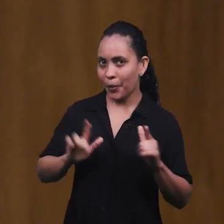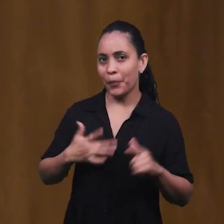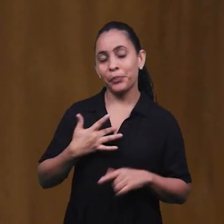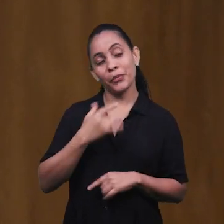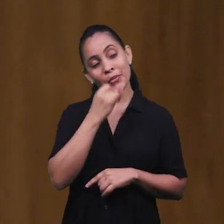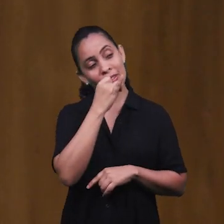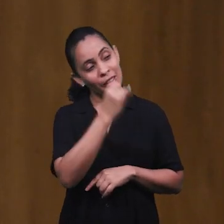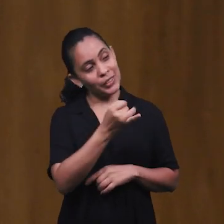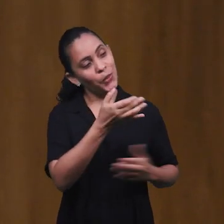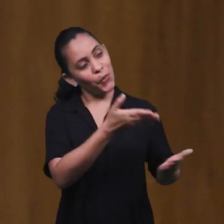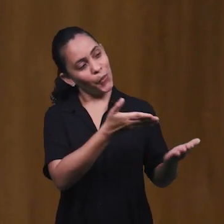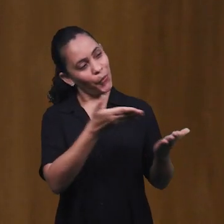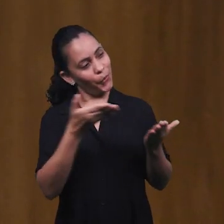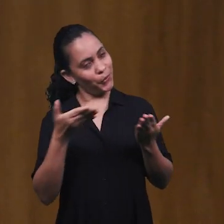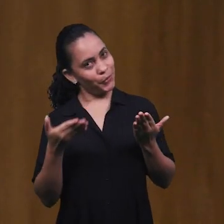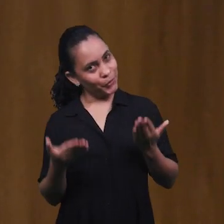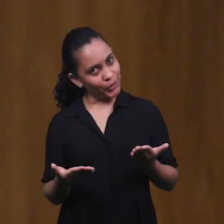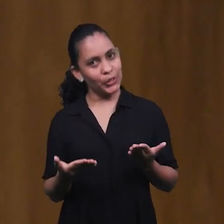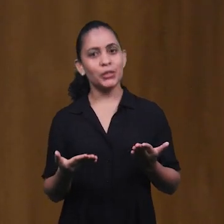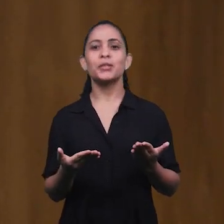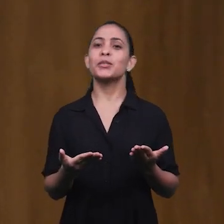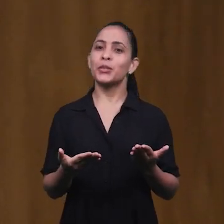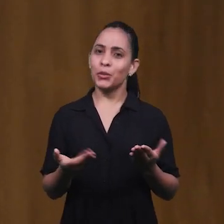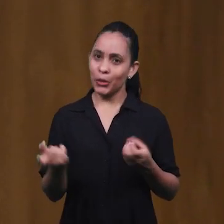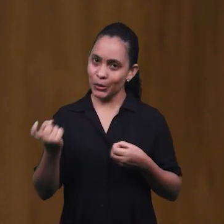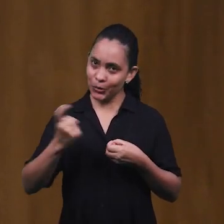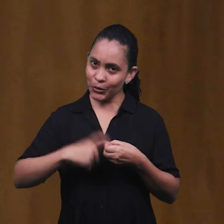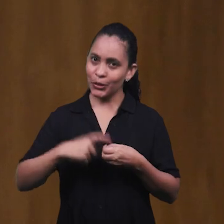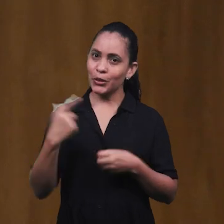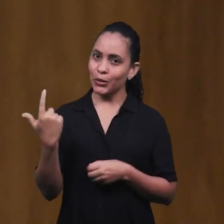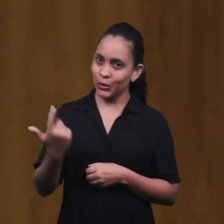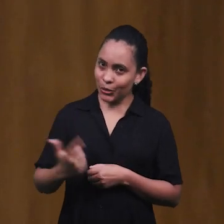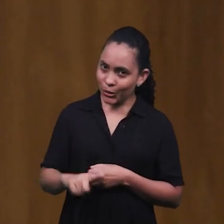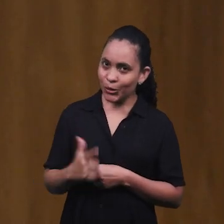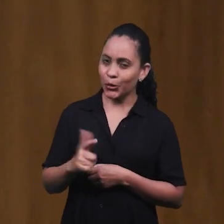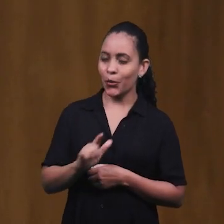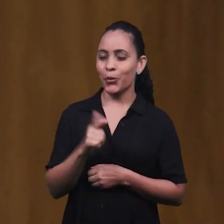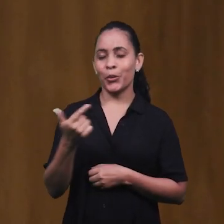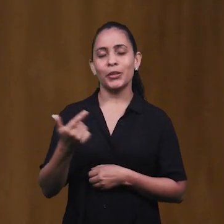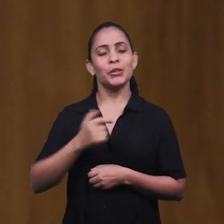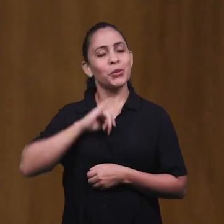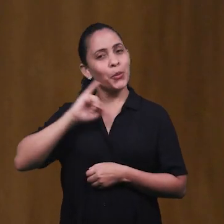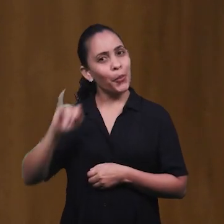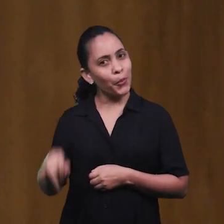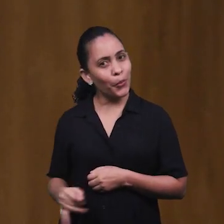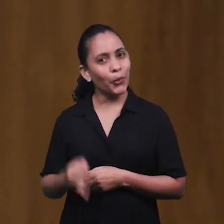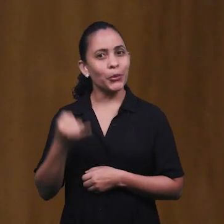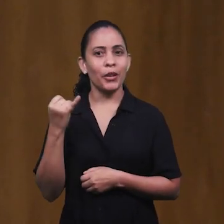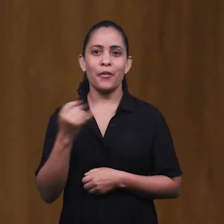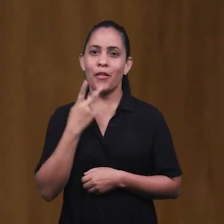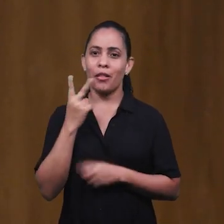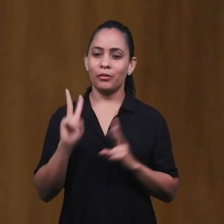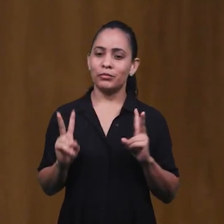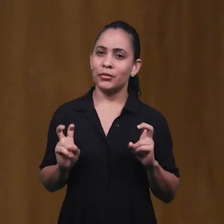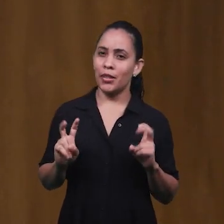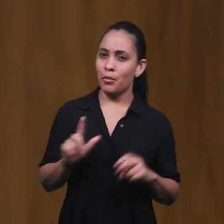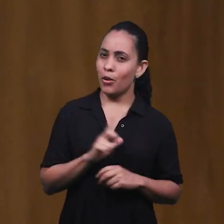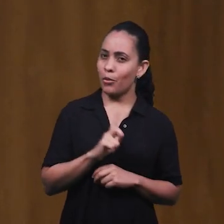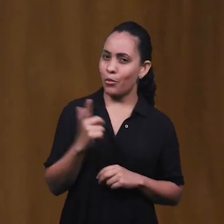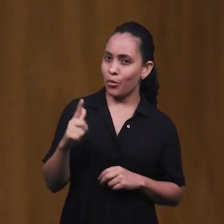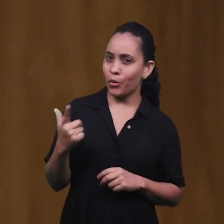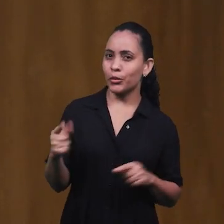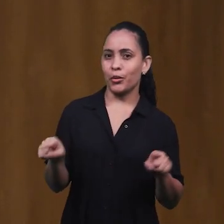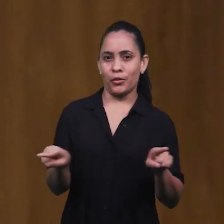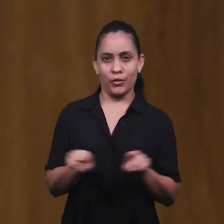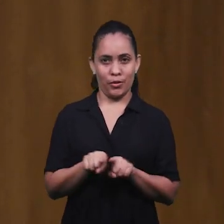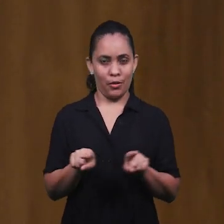que um convite, né, está feito também para que possa participar conosco também outras oportunidades também para a gente falar sobre outros assuntos ou até mesmo